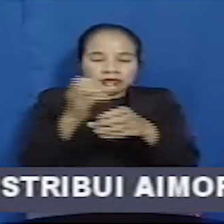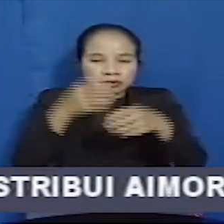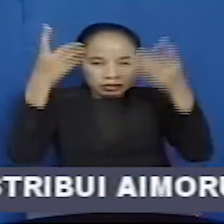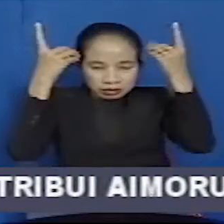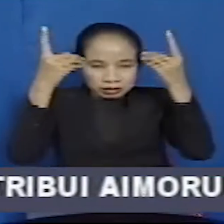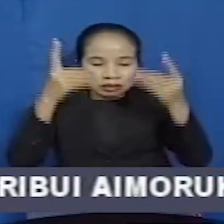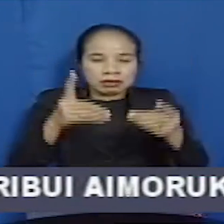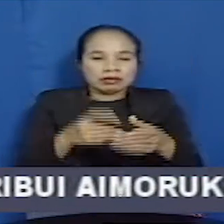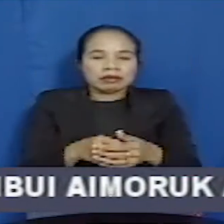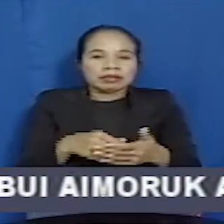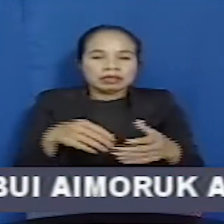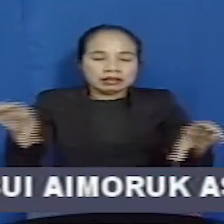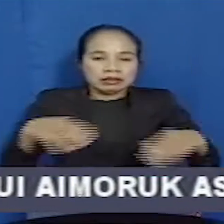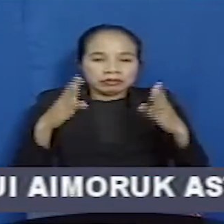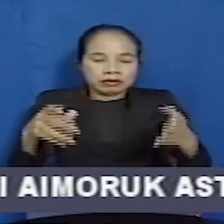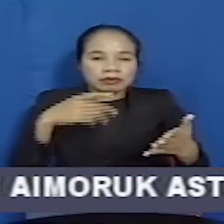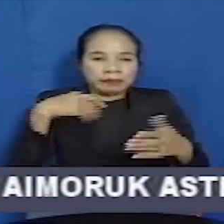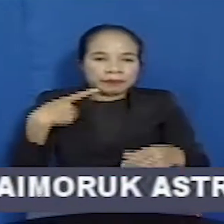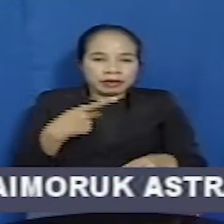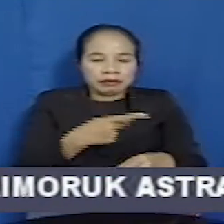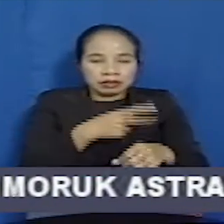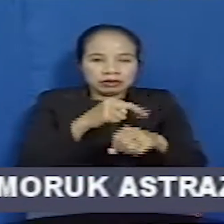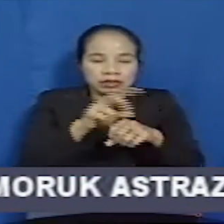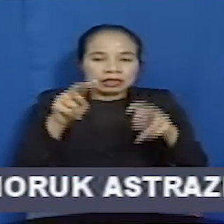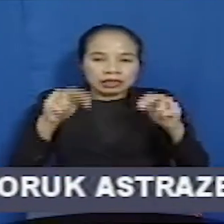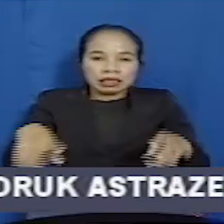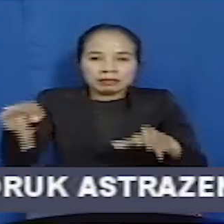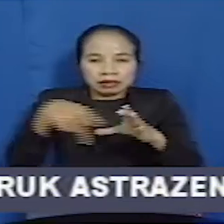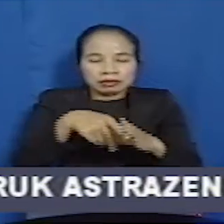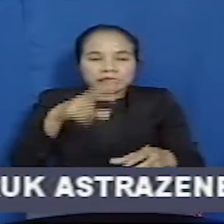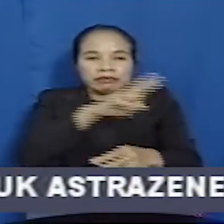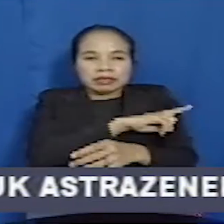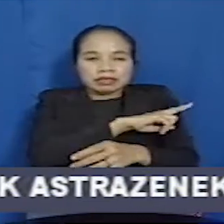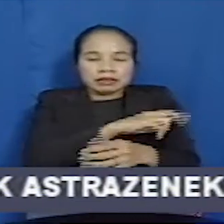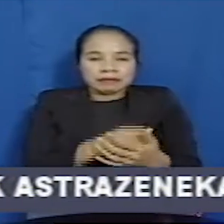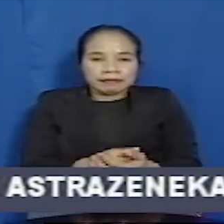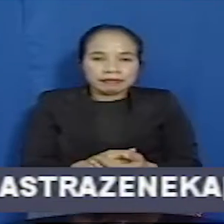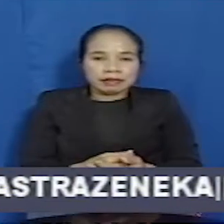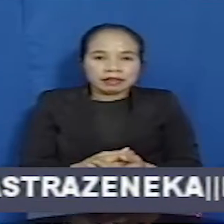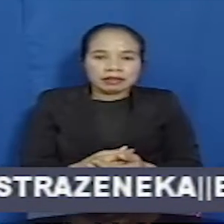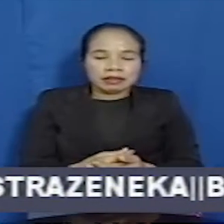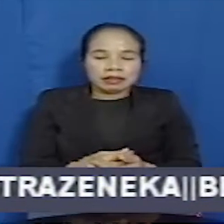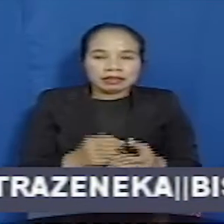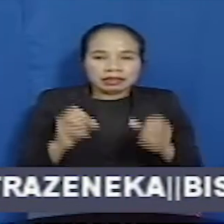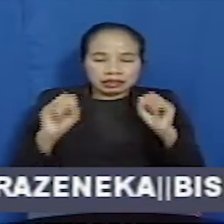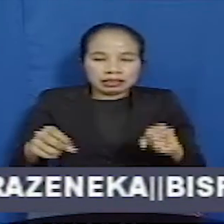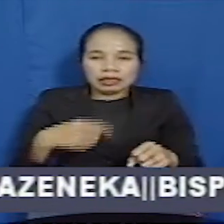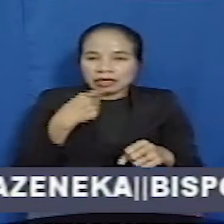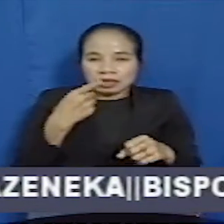nune funcionário Parlamento Nacional obrigatório participa vacina. Biar lah ia lei rumah nabe